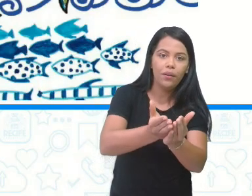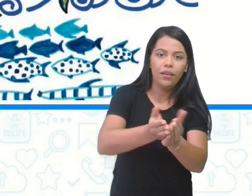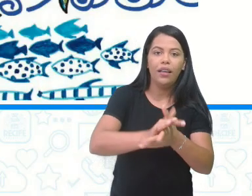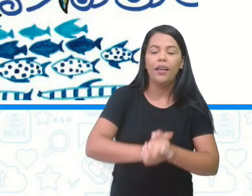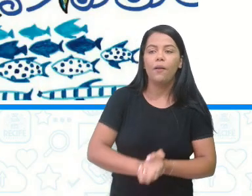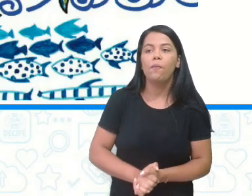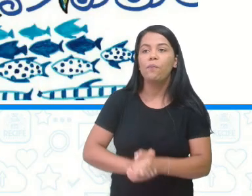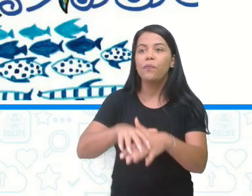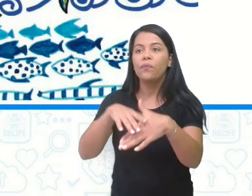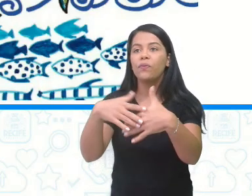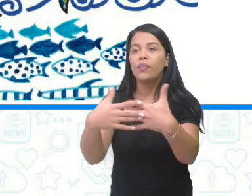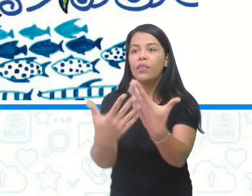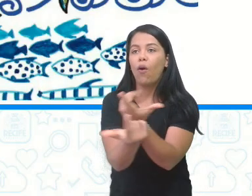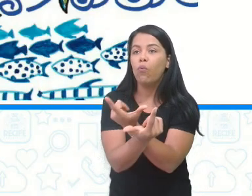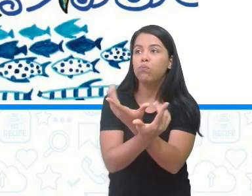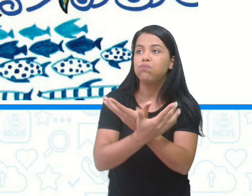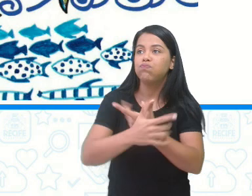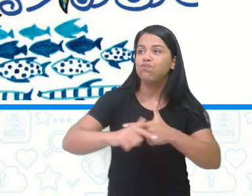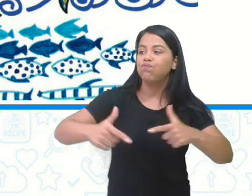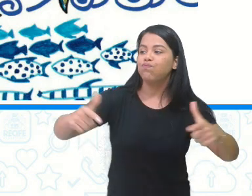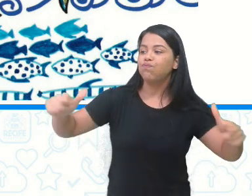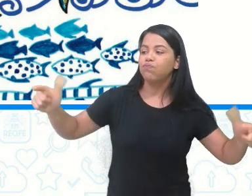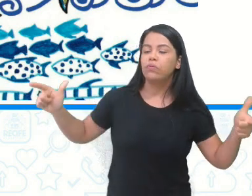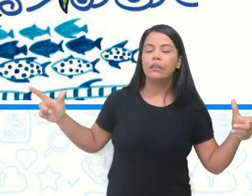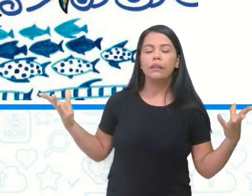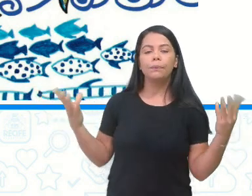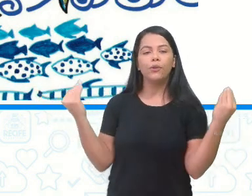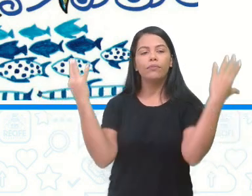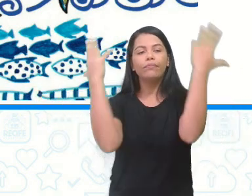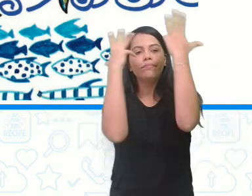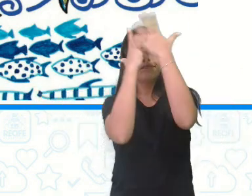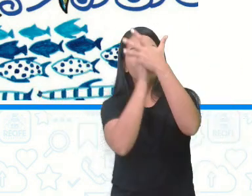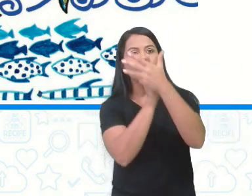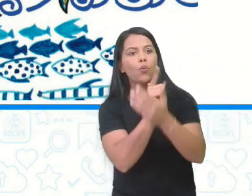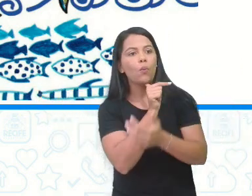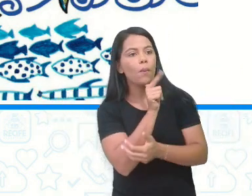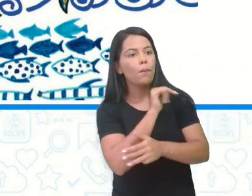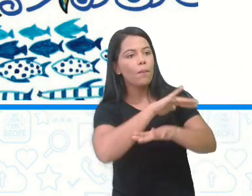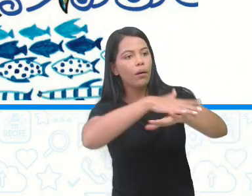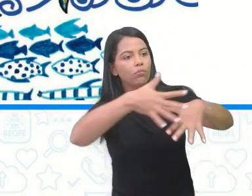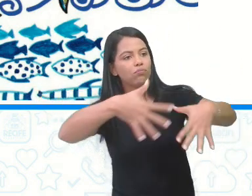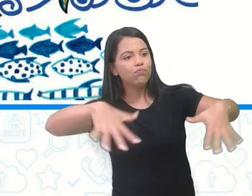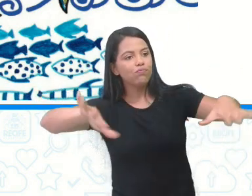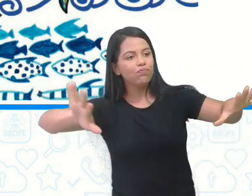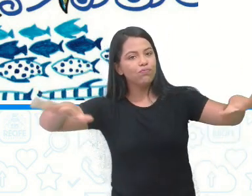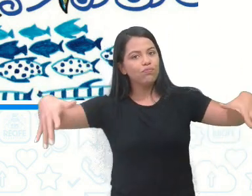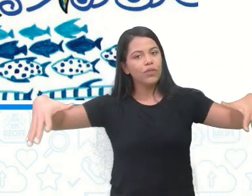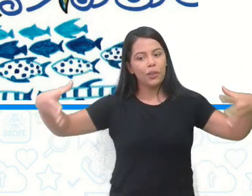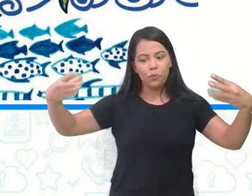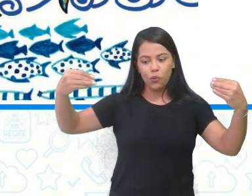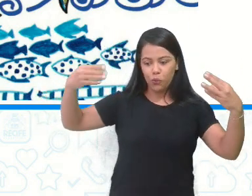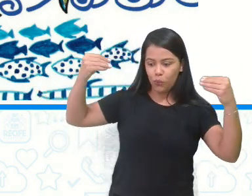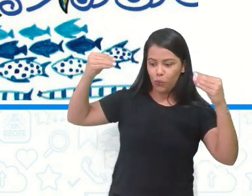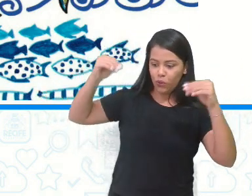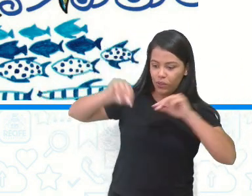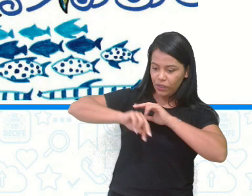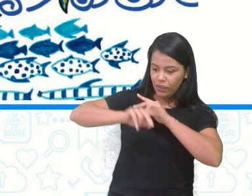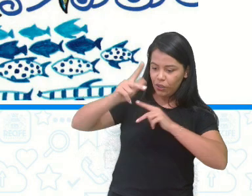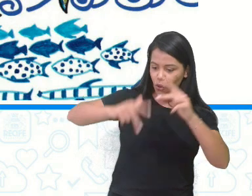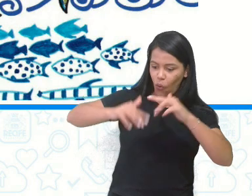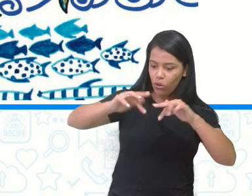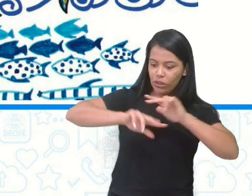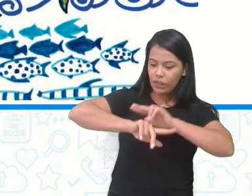Como é imenso e bonito o mar, tanta água, tantos elementos viventes. Quantas são